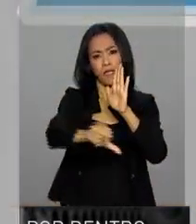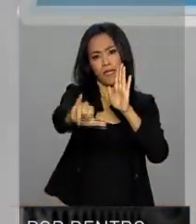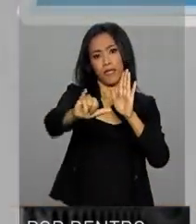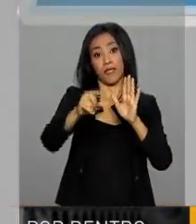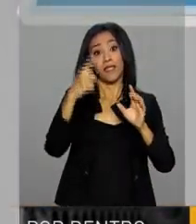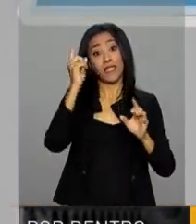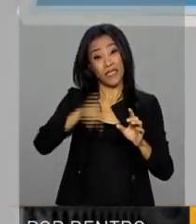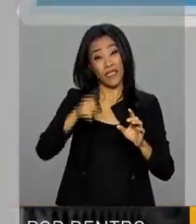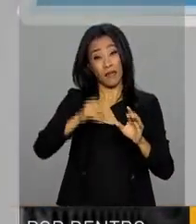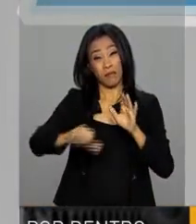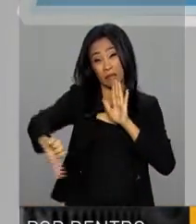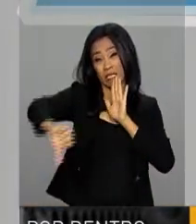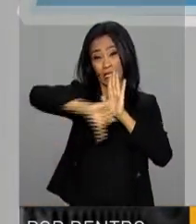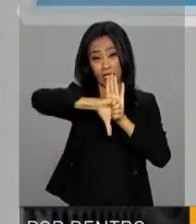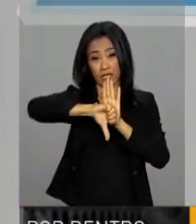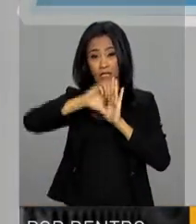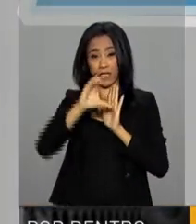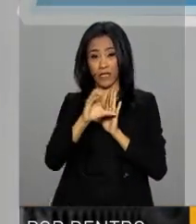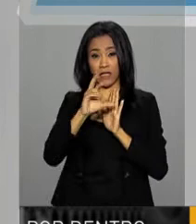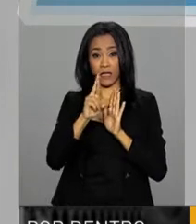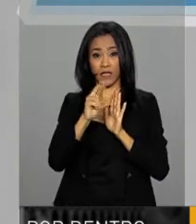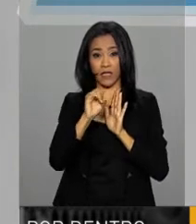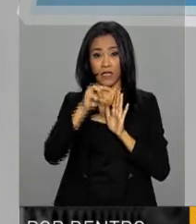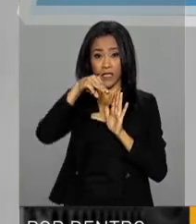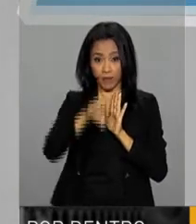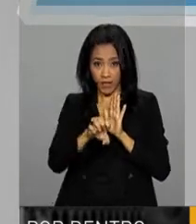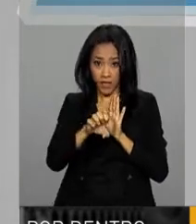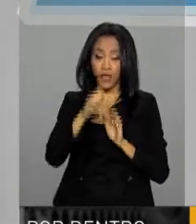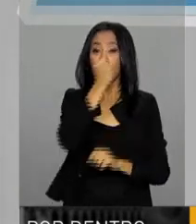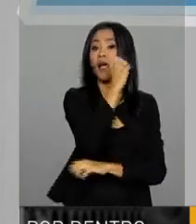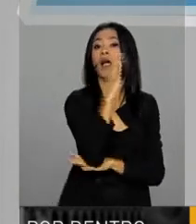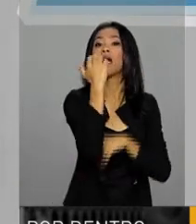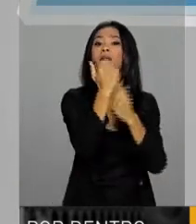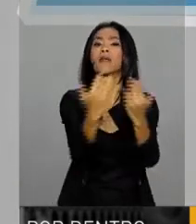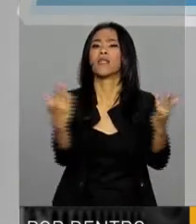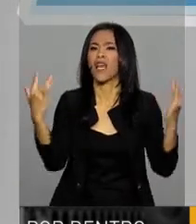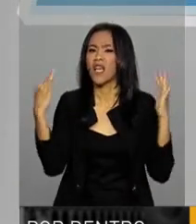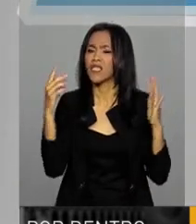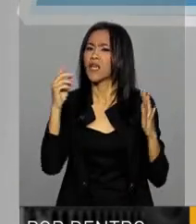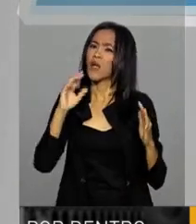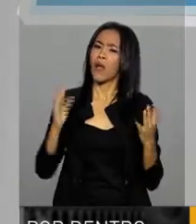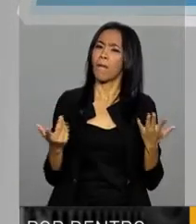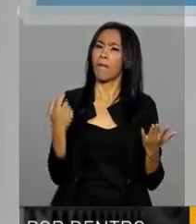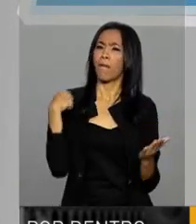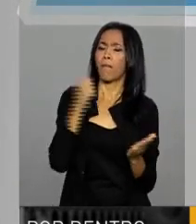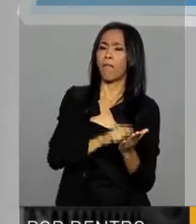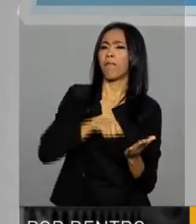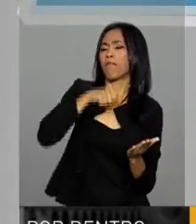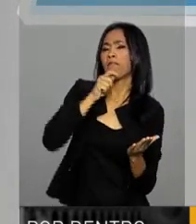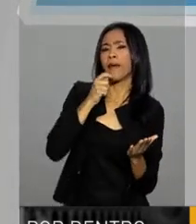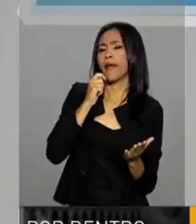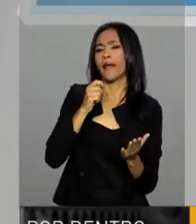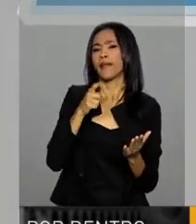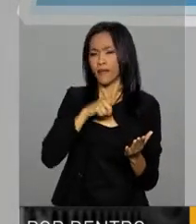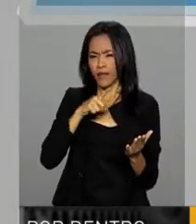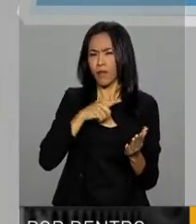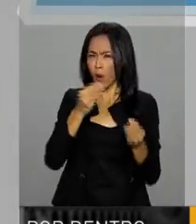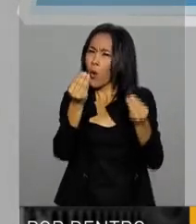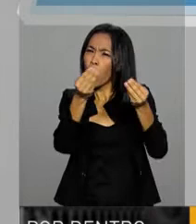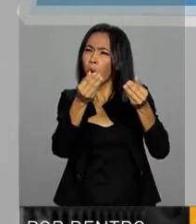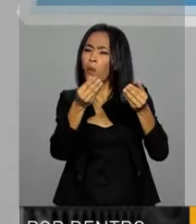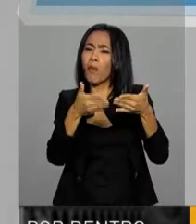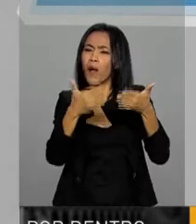ambientais ficou decretada a conversão do pagamento da multa pela prestação de serviços a quem